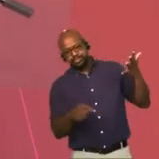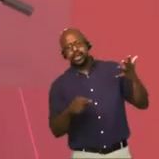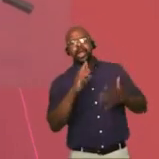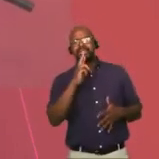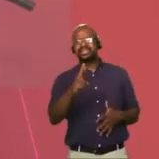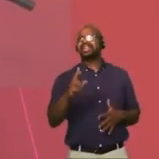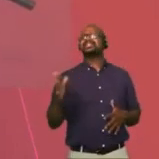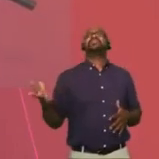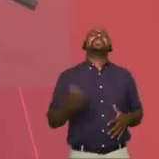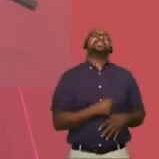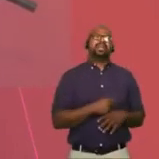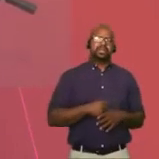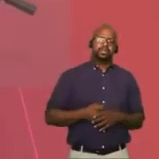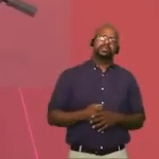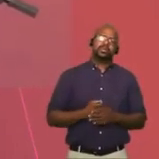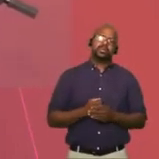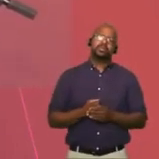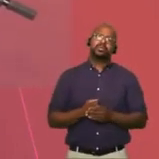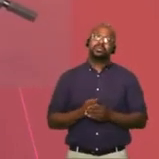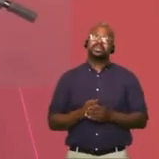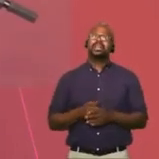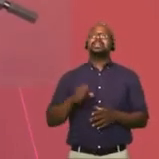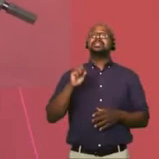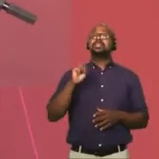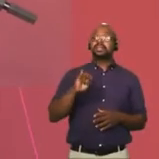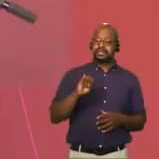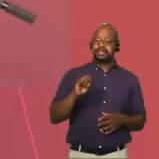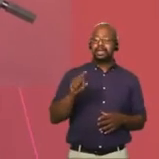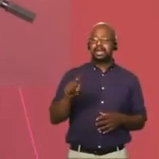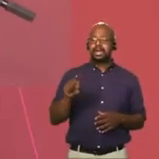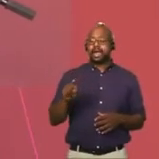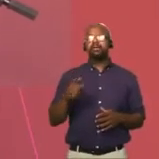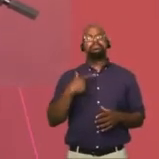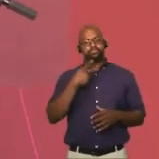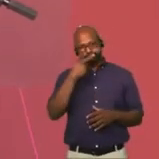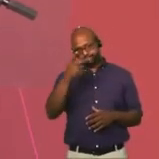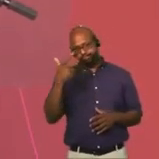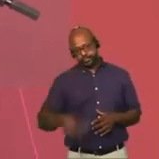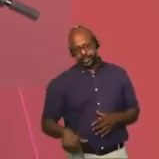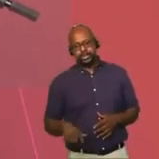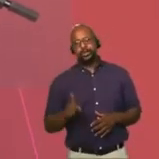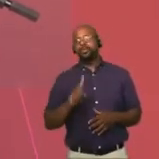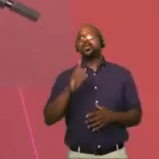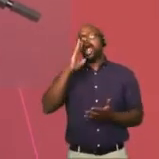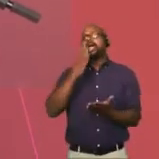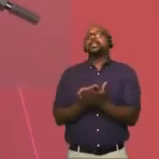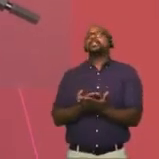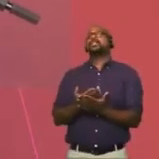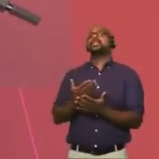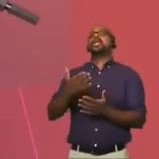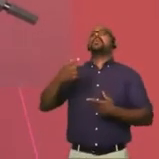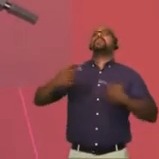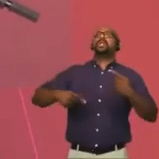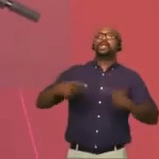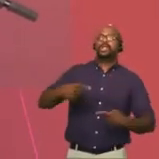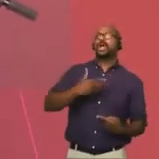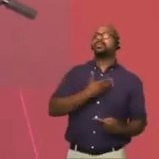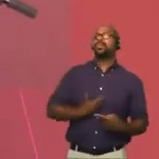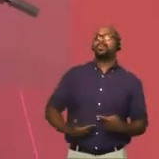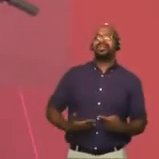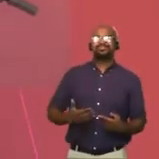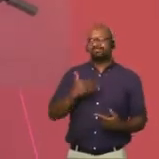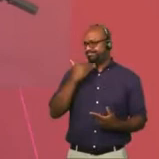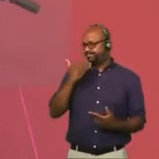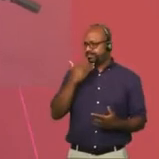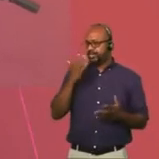o resultado é fantástico então se a torna dizer não acredito em política pública acho política pública não